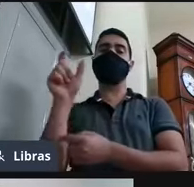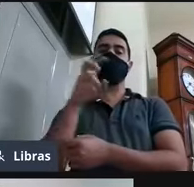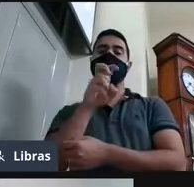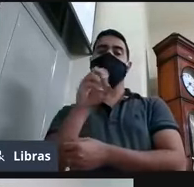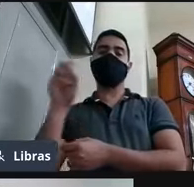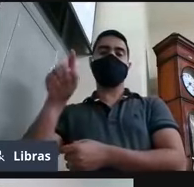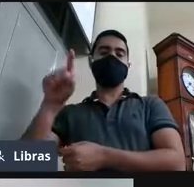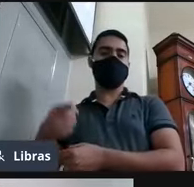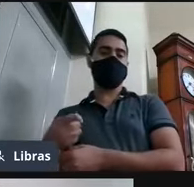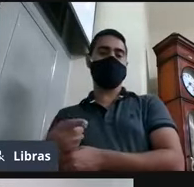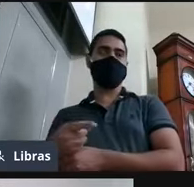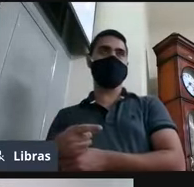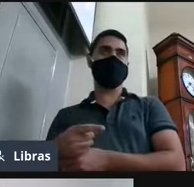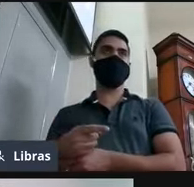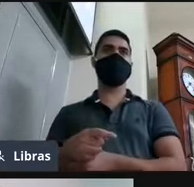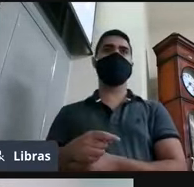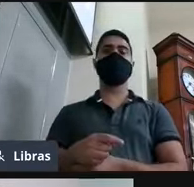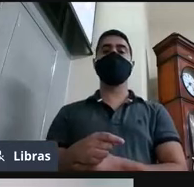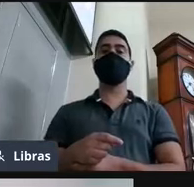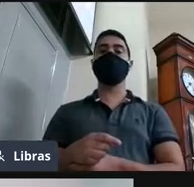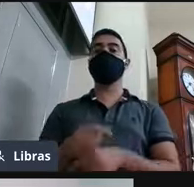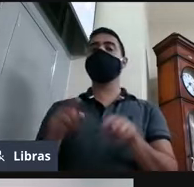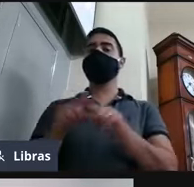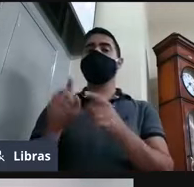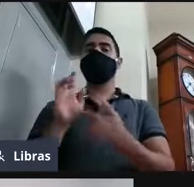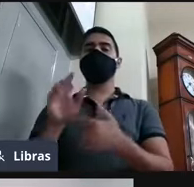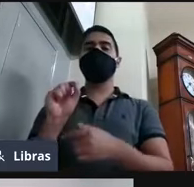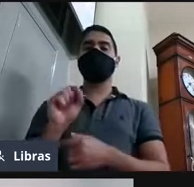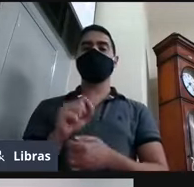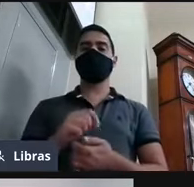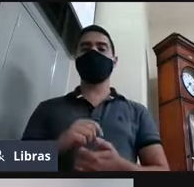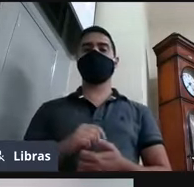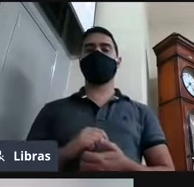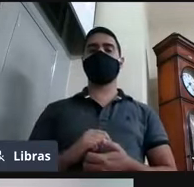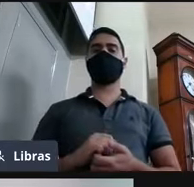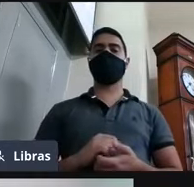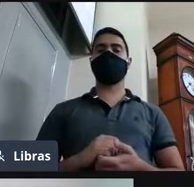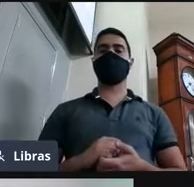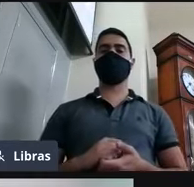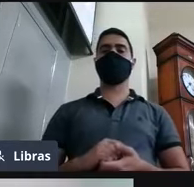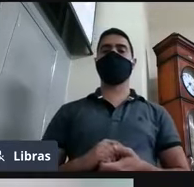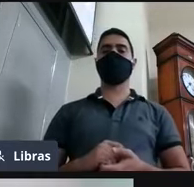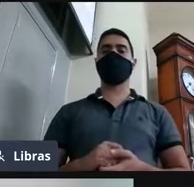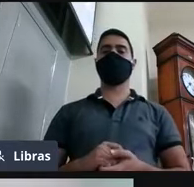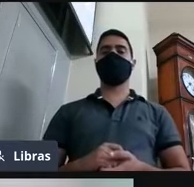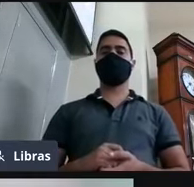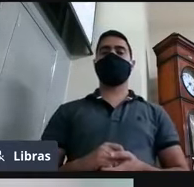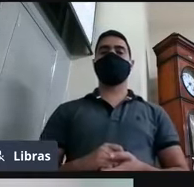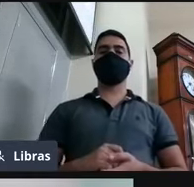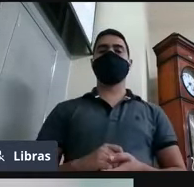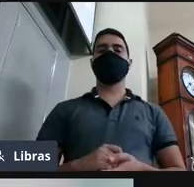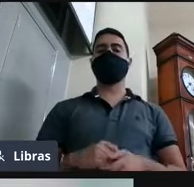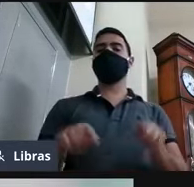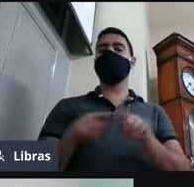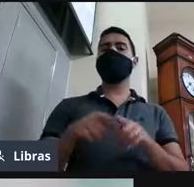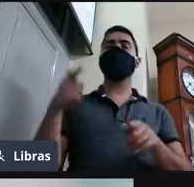foi julgada dia 27 de maio, dia 3 de junho apresentou um depósito de 500.000. Ou seja, vai depositar de